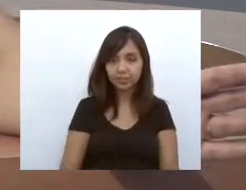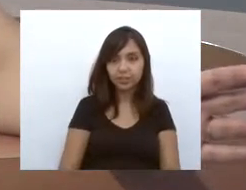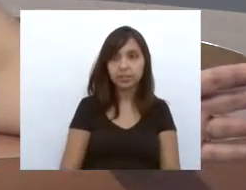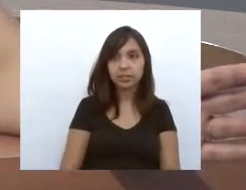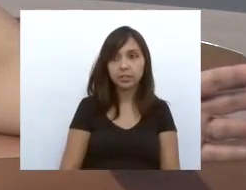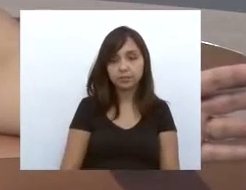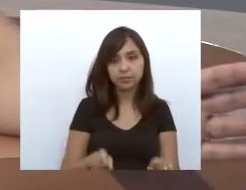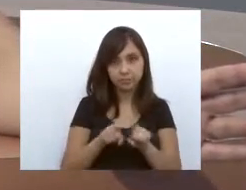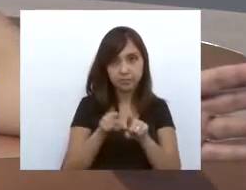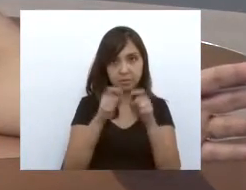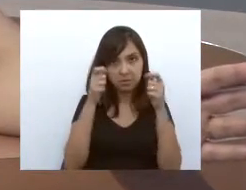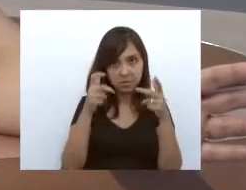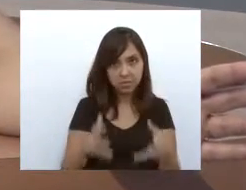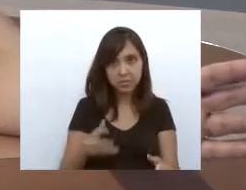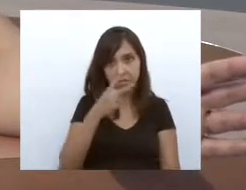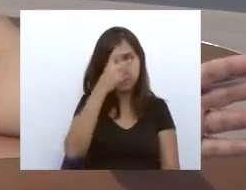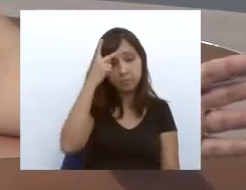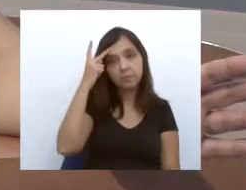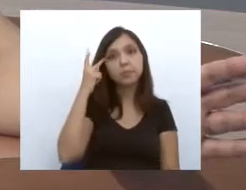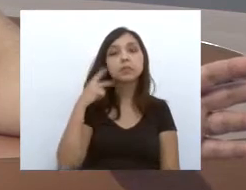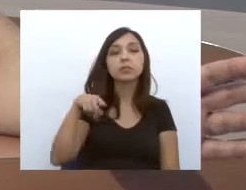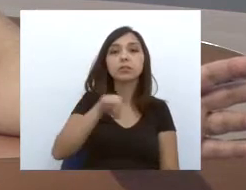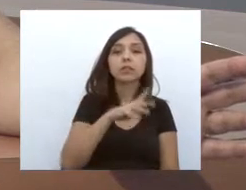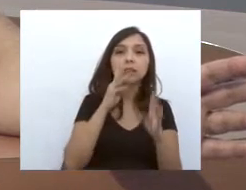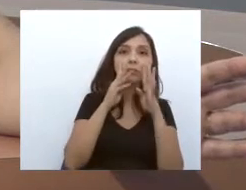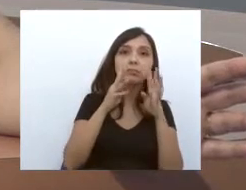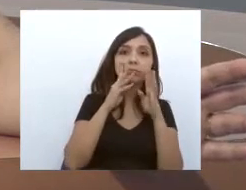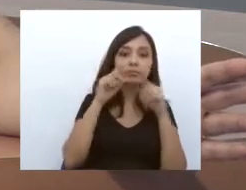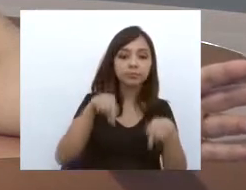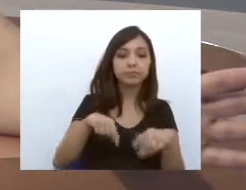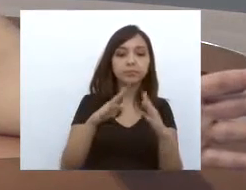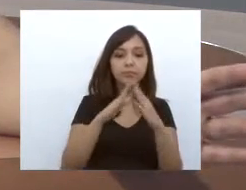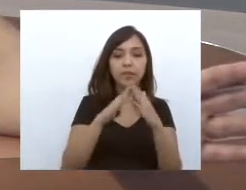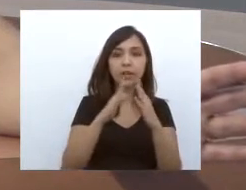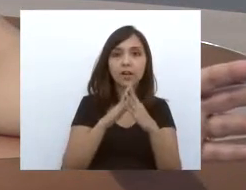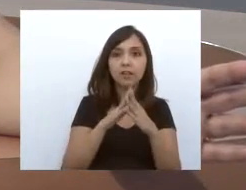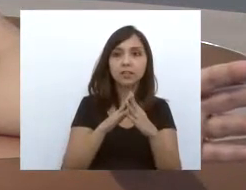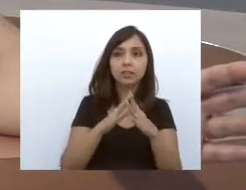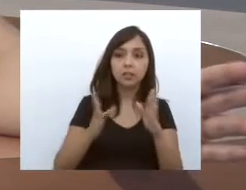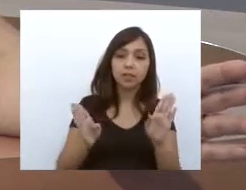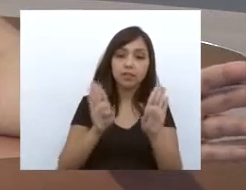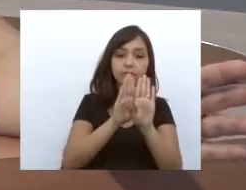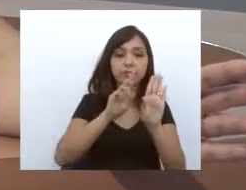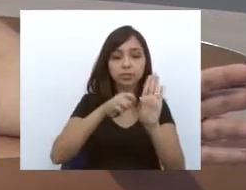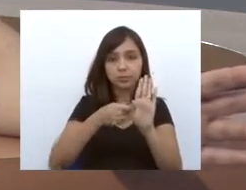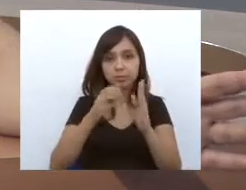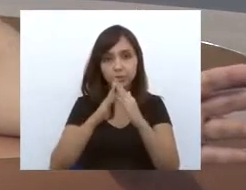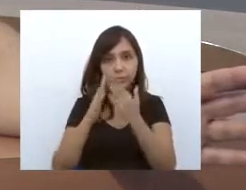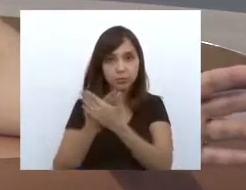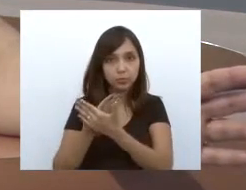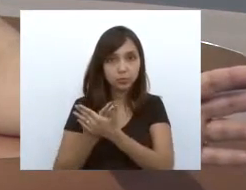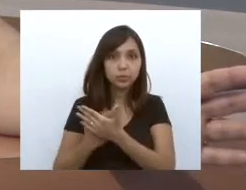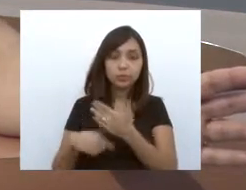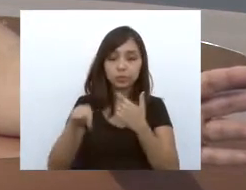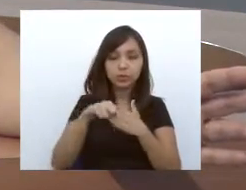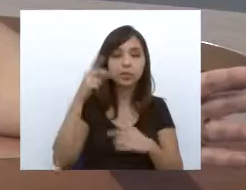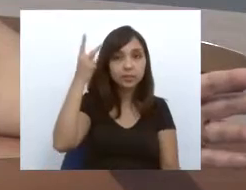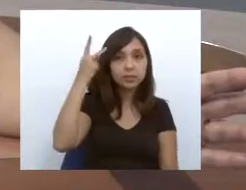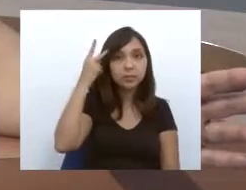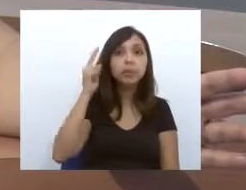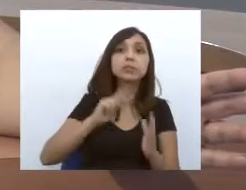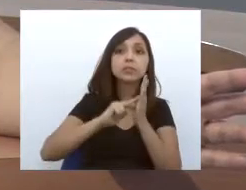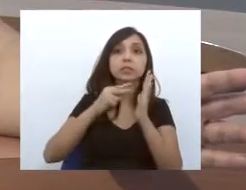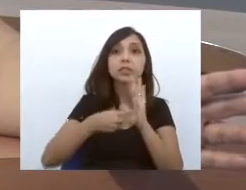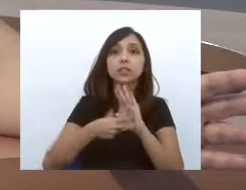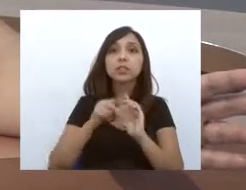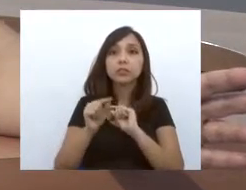E dizer às pessoas que estão nos ouvindo em casa que esse fechamento de escola no estado de São Paulo